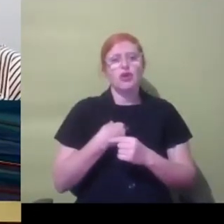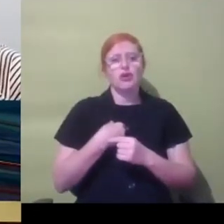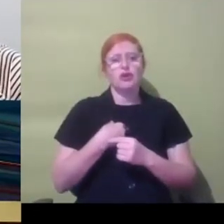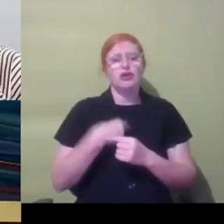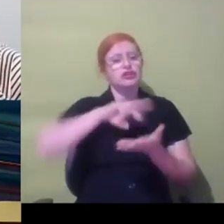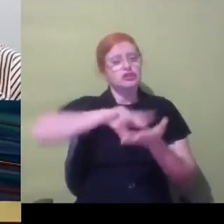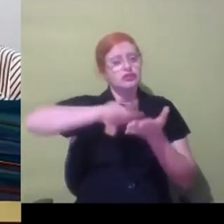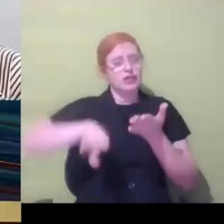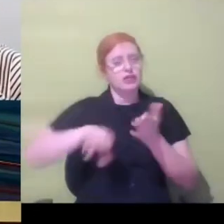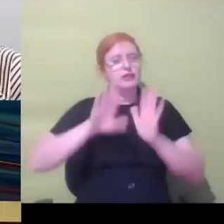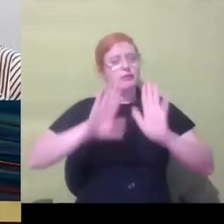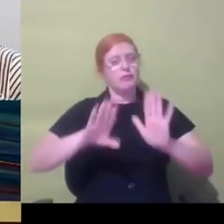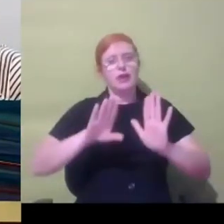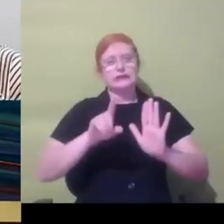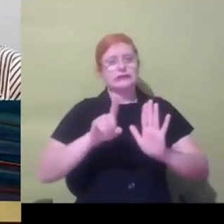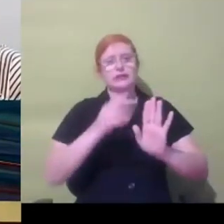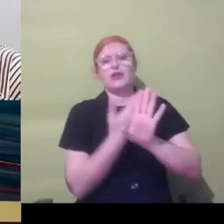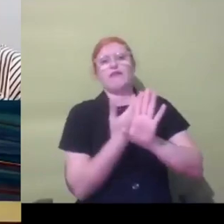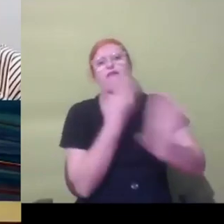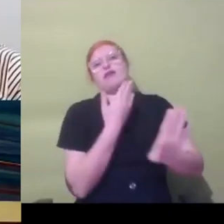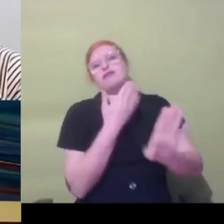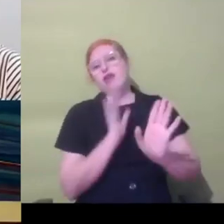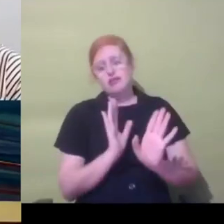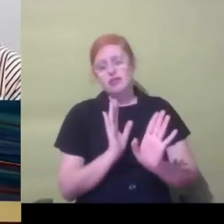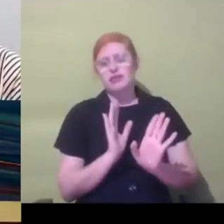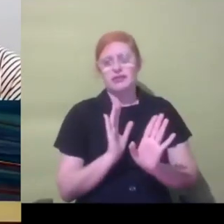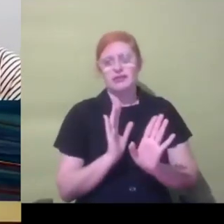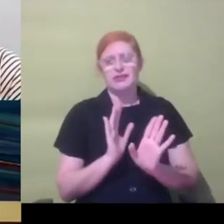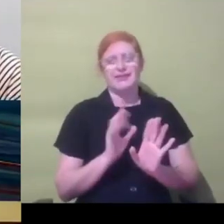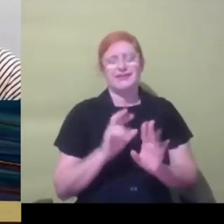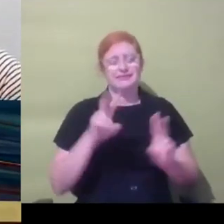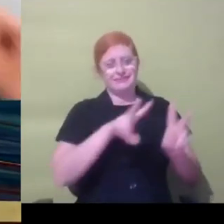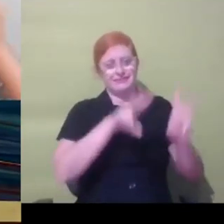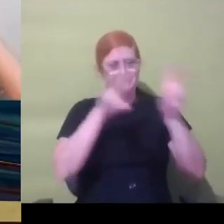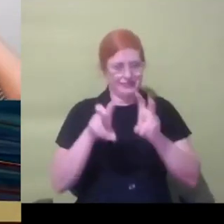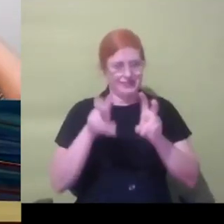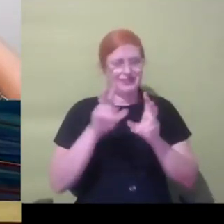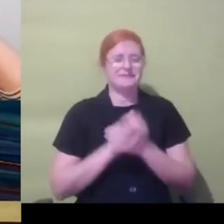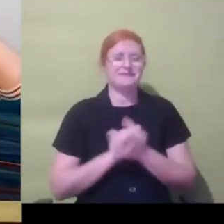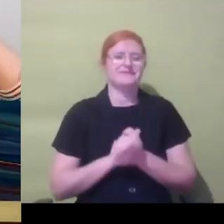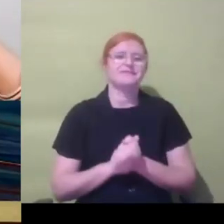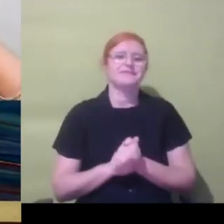é diversa, mas a gente não está dispersa. Eu acho que é o nome disso tudo.